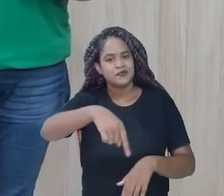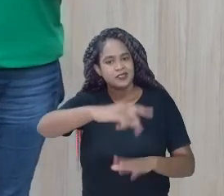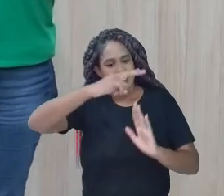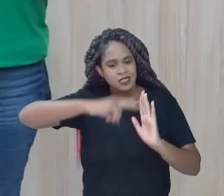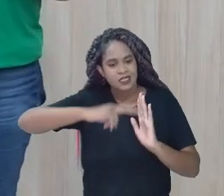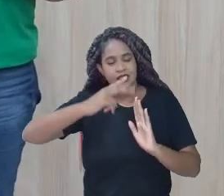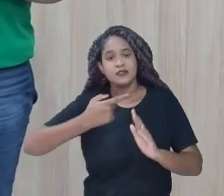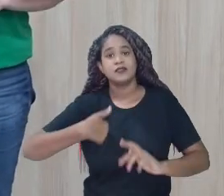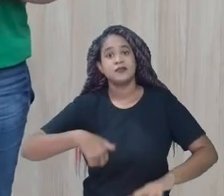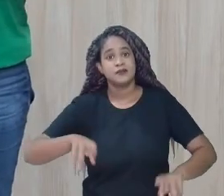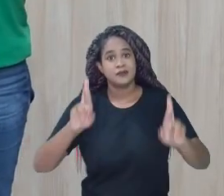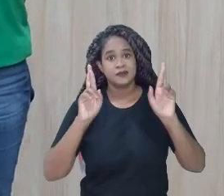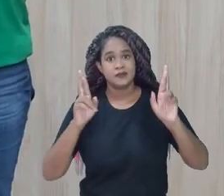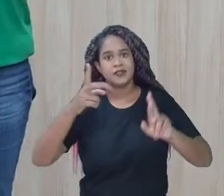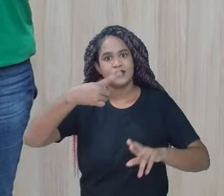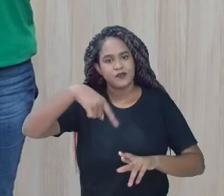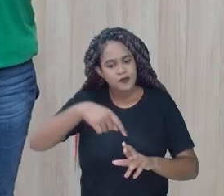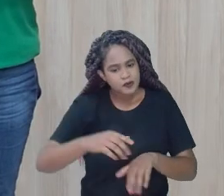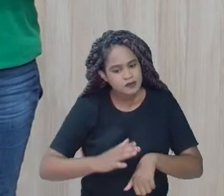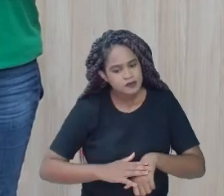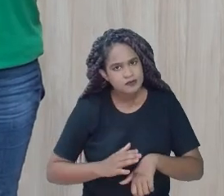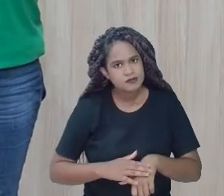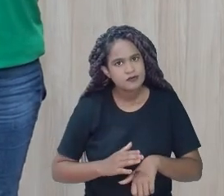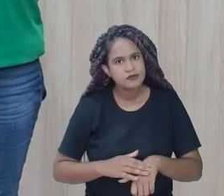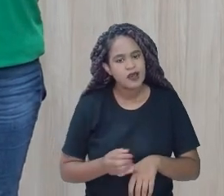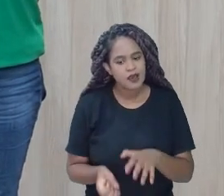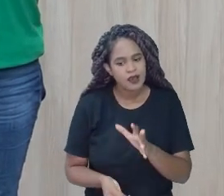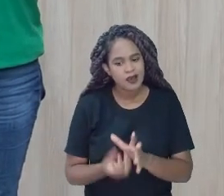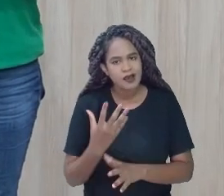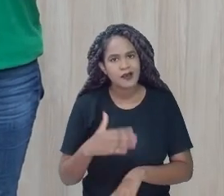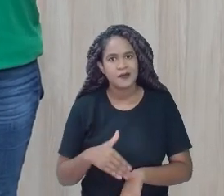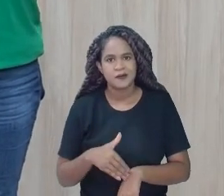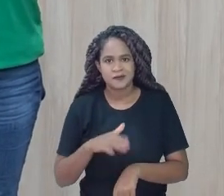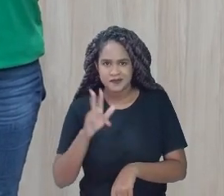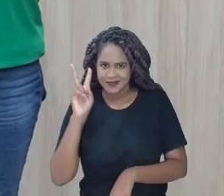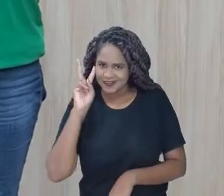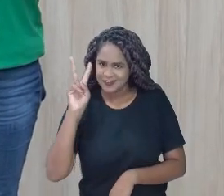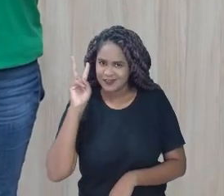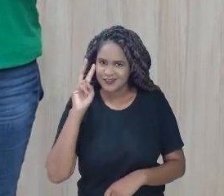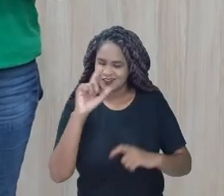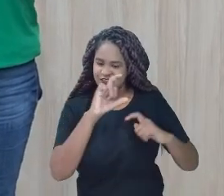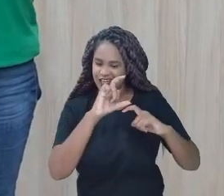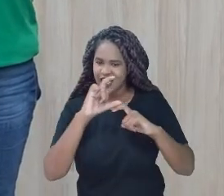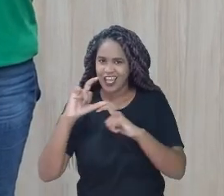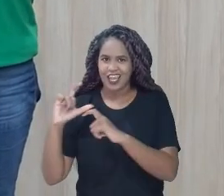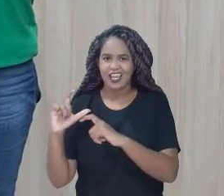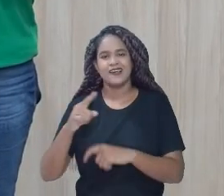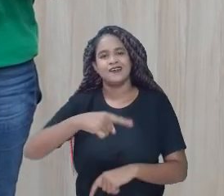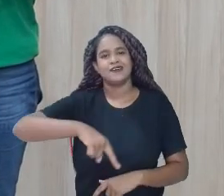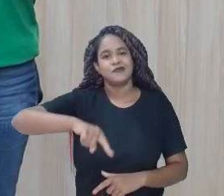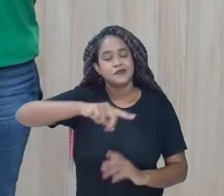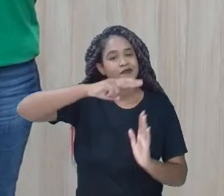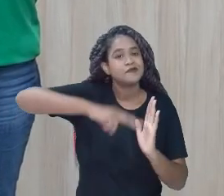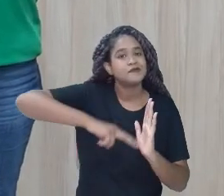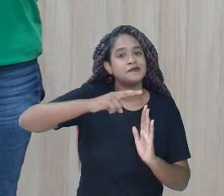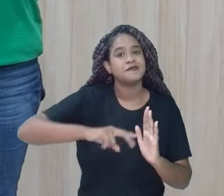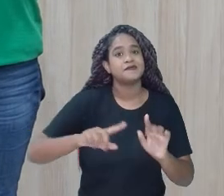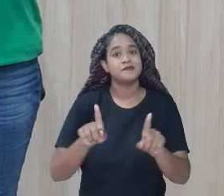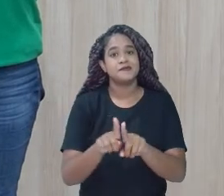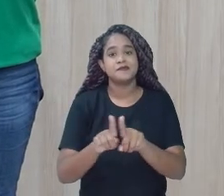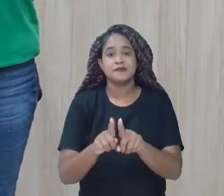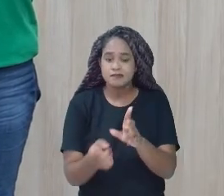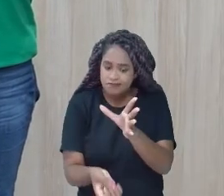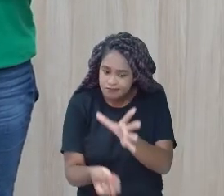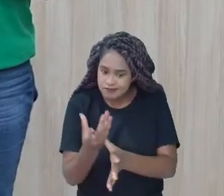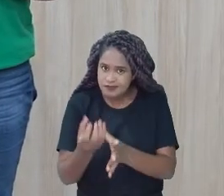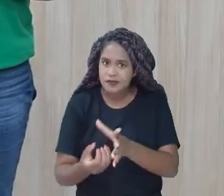aí espero que vocês produzam, né, mais histórias em quadrinhos. Vocês leiam e